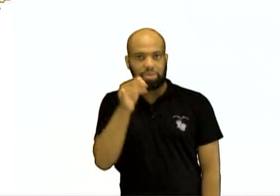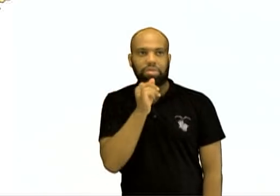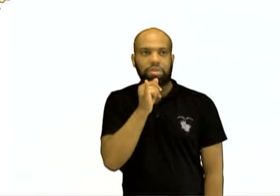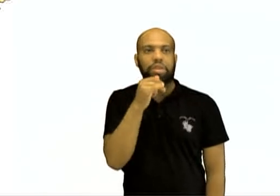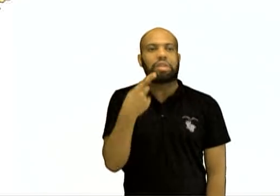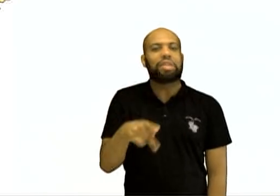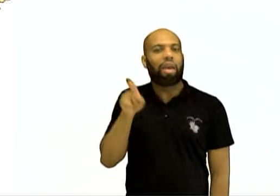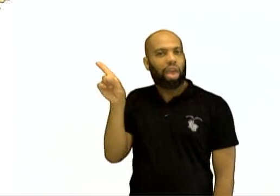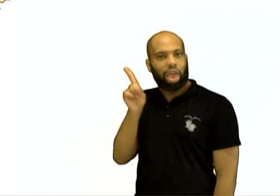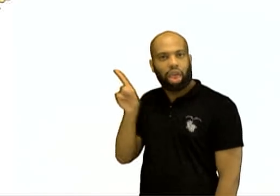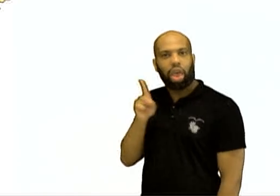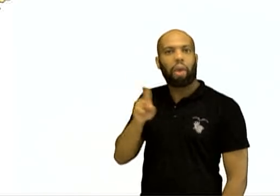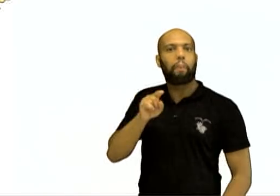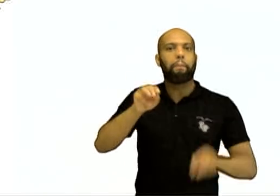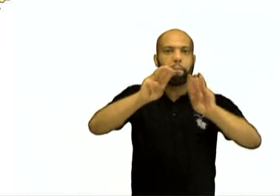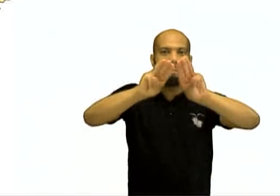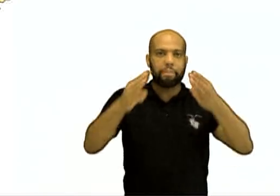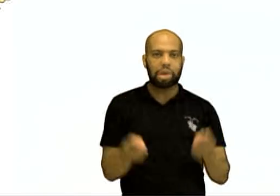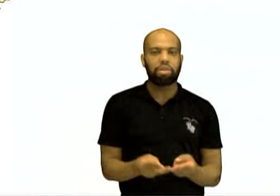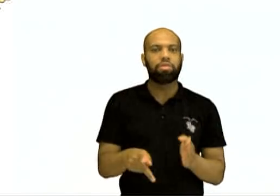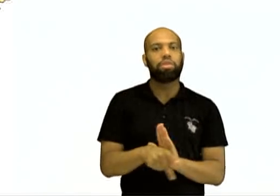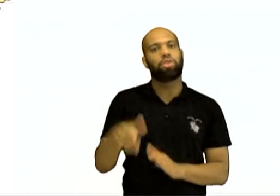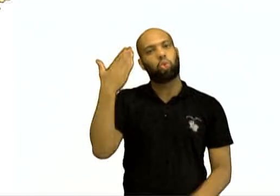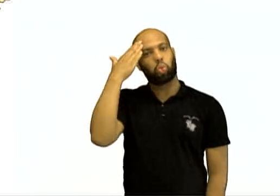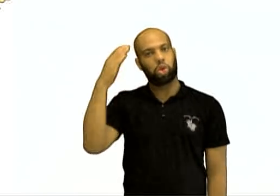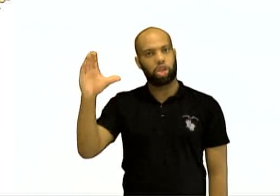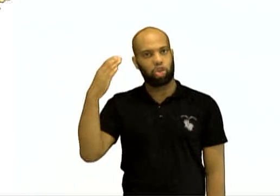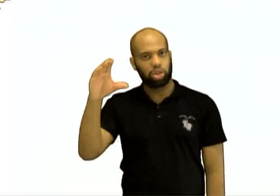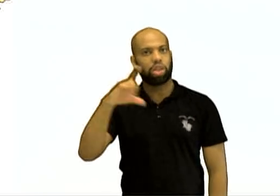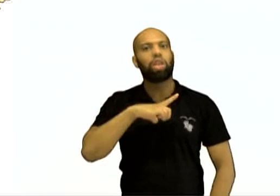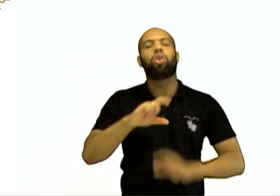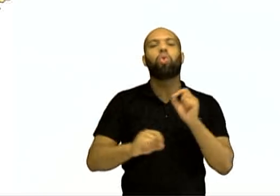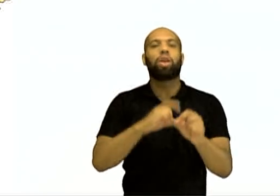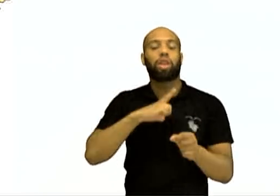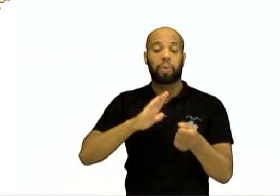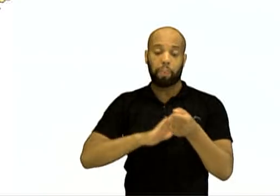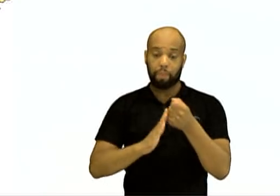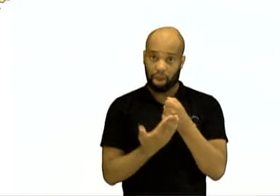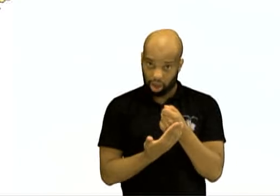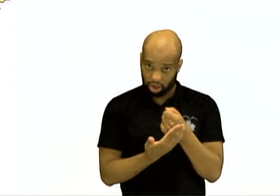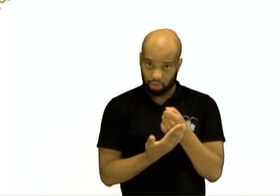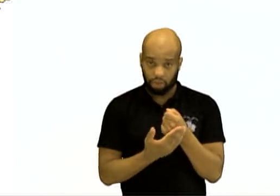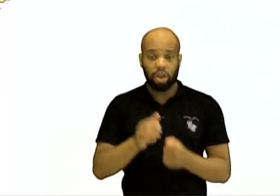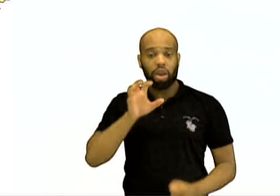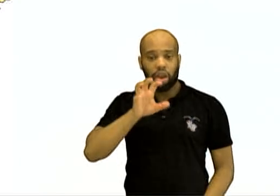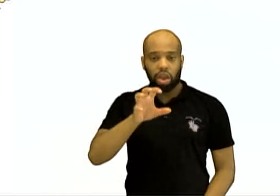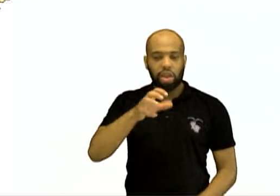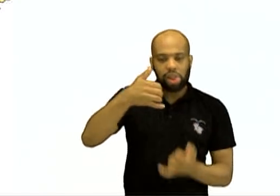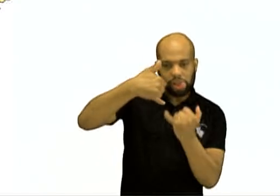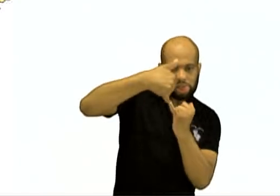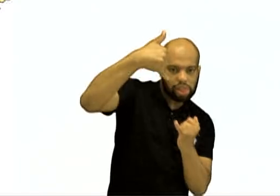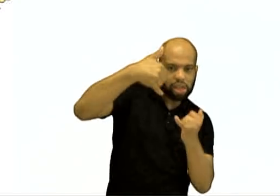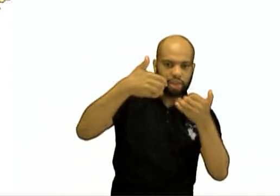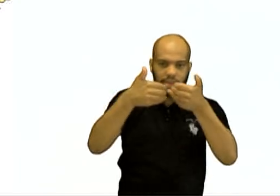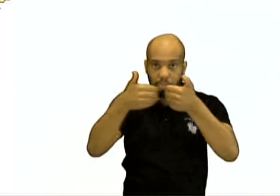de Curitiba, nós temos os limites entre os bairros. Esses limites são determinados